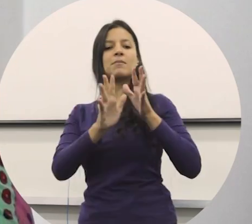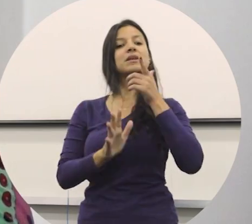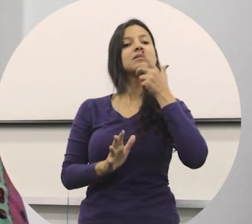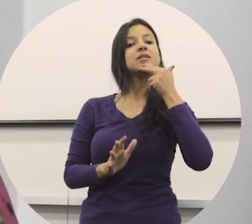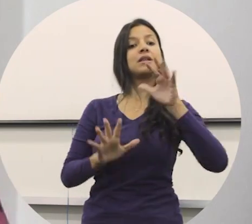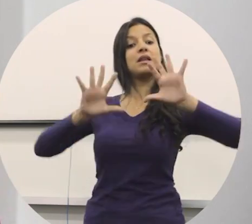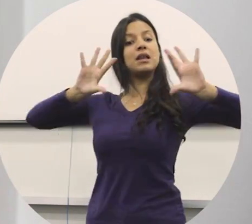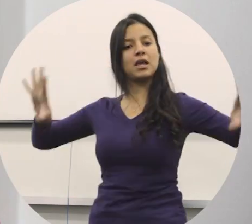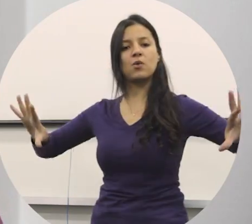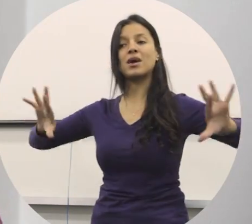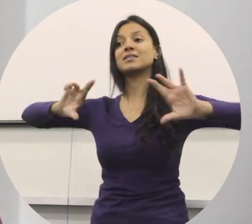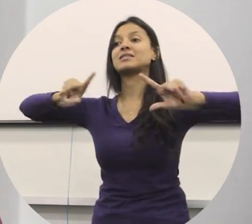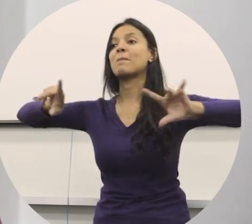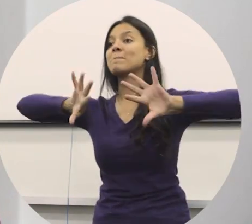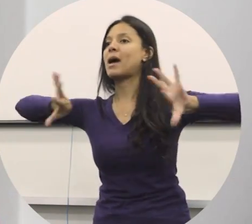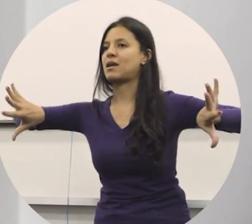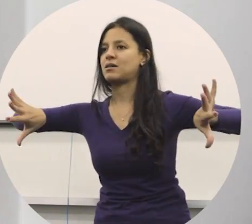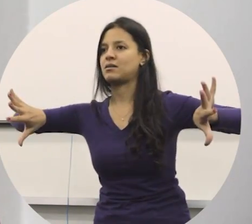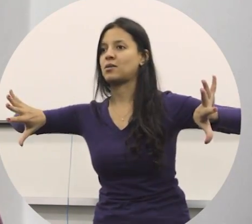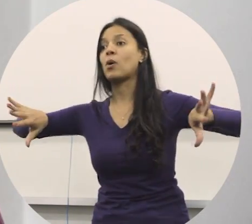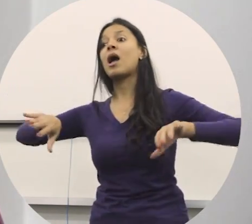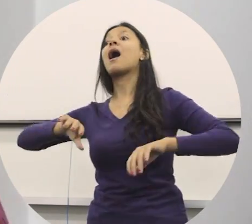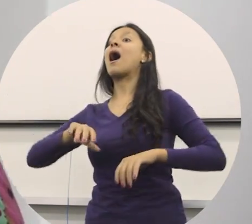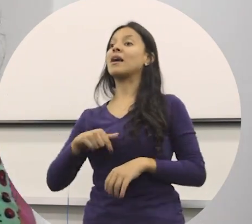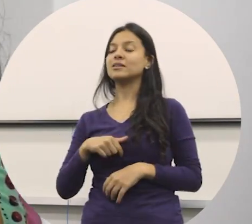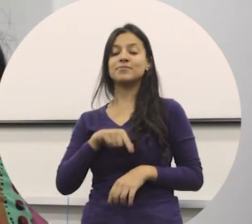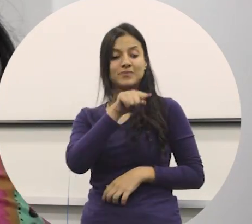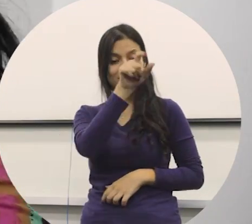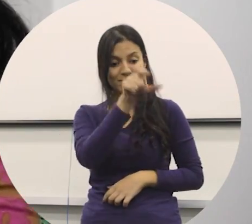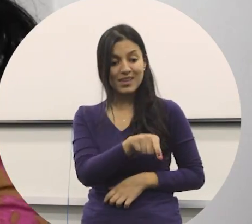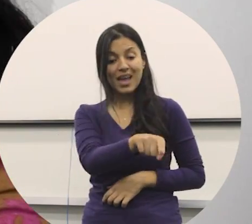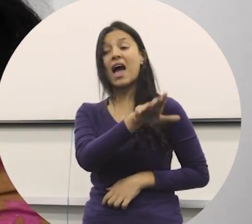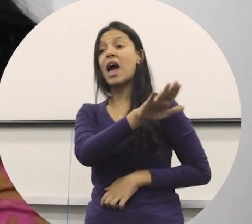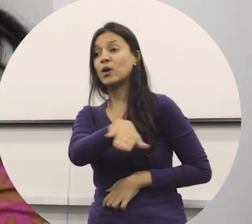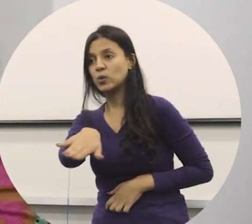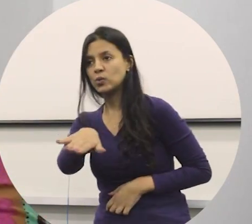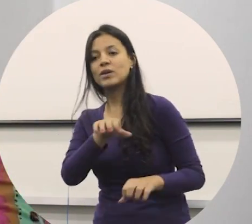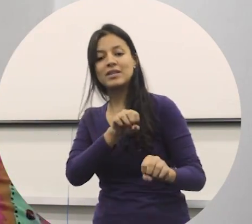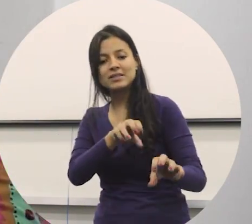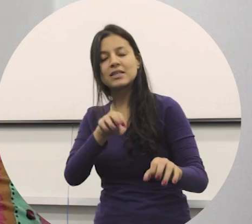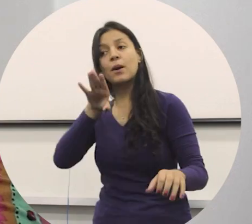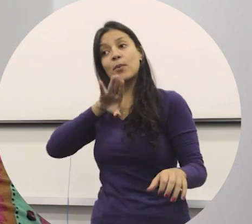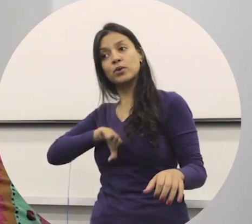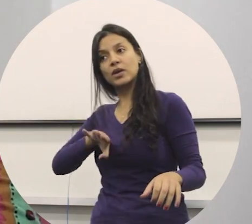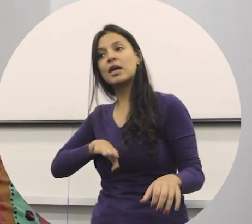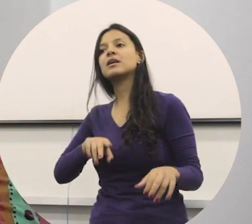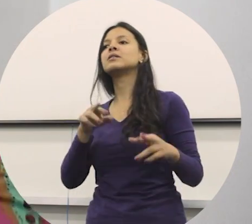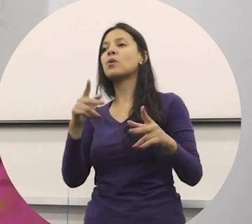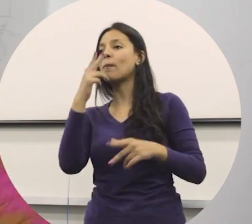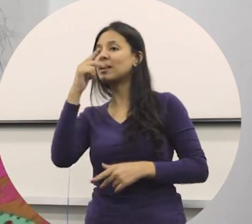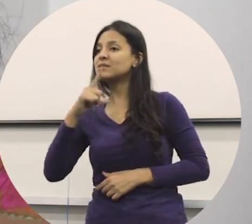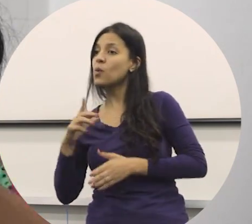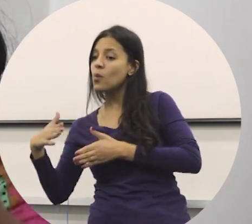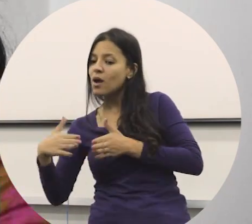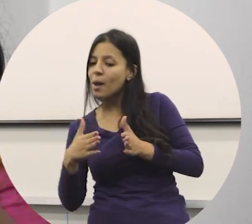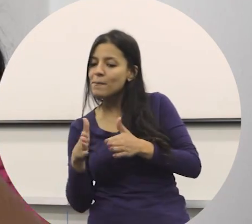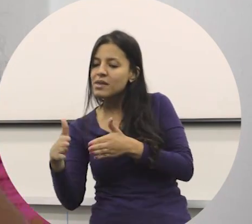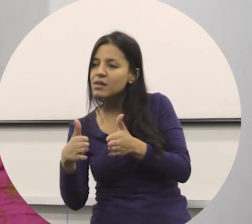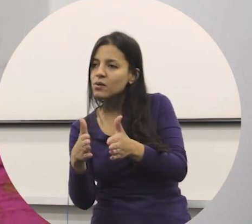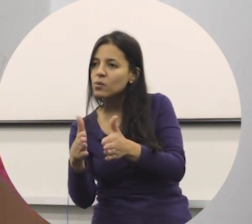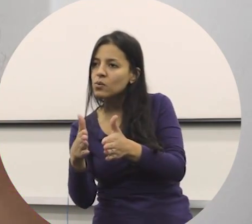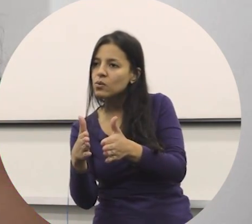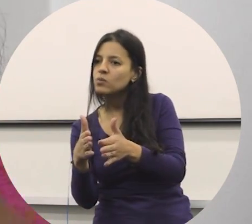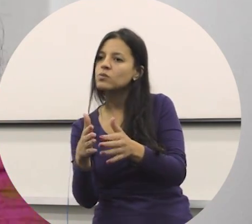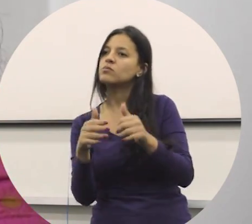linguística daquele sujeito com a língua portuguesa, a gente faz um caminho. Quando a gente faz a